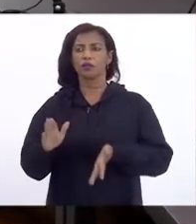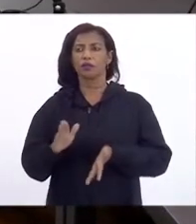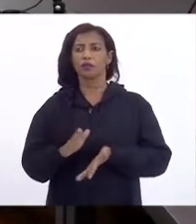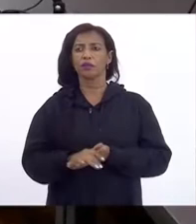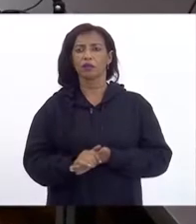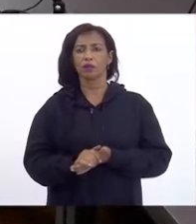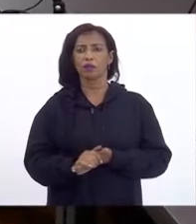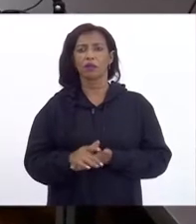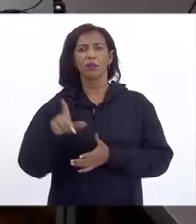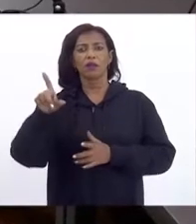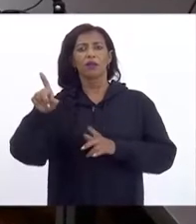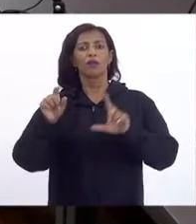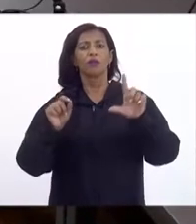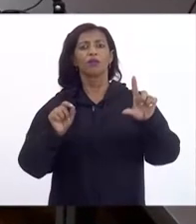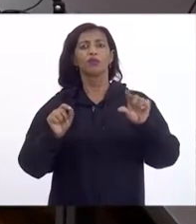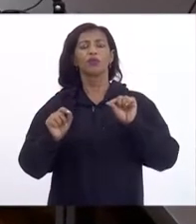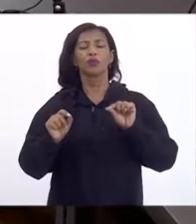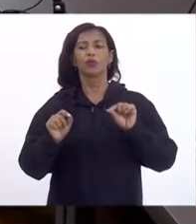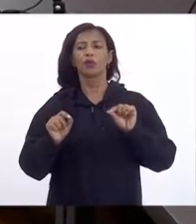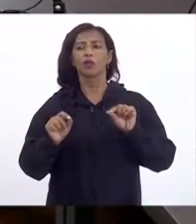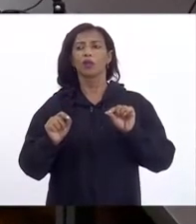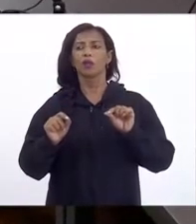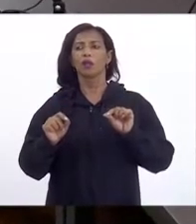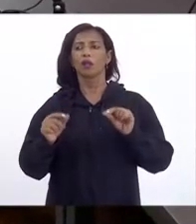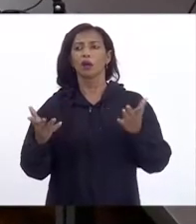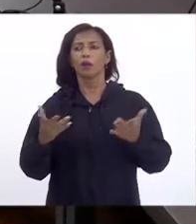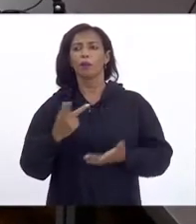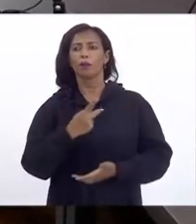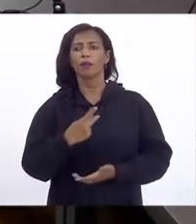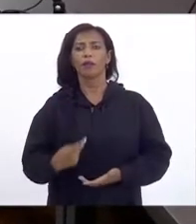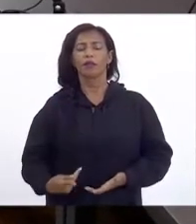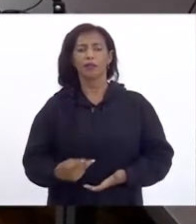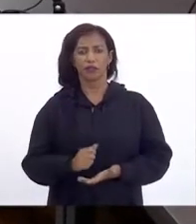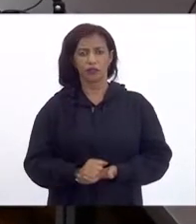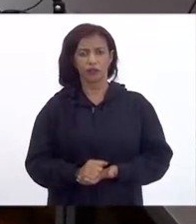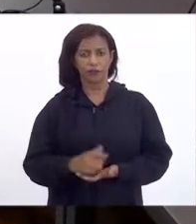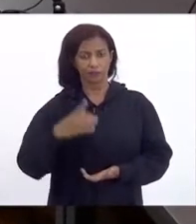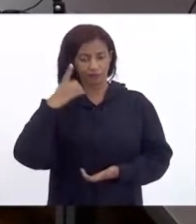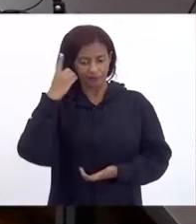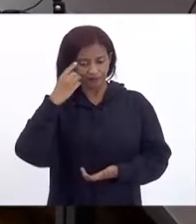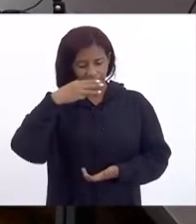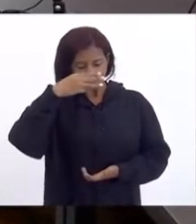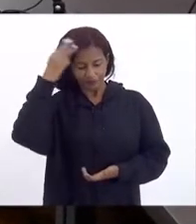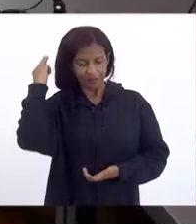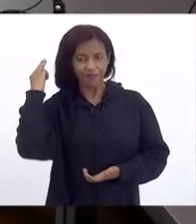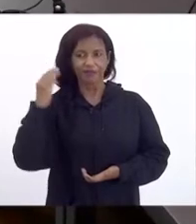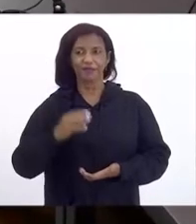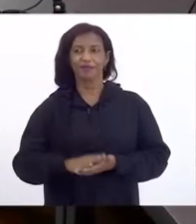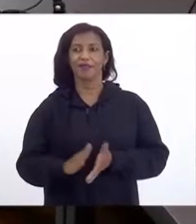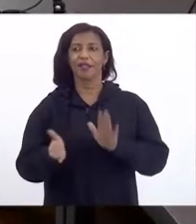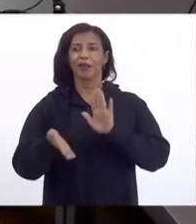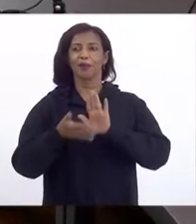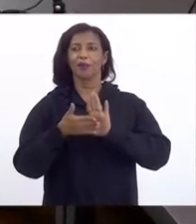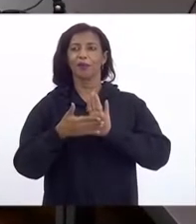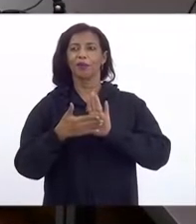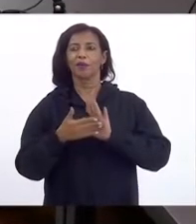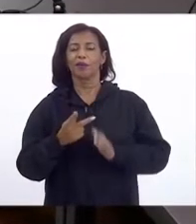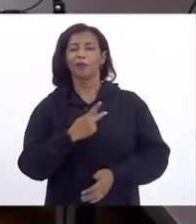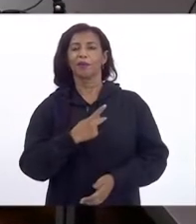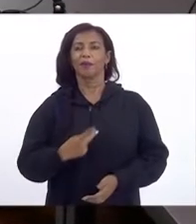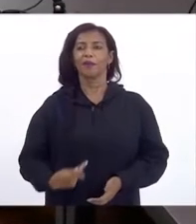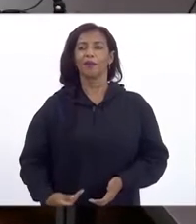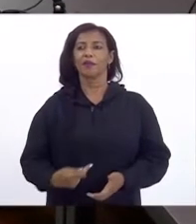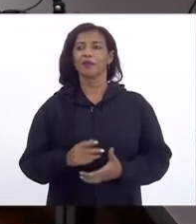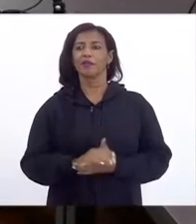Não, vamos escolher então o presidente, que é já. O deputado Márcio Pacheco está propondo para